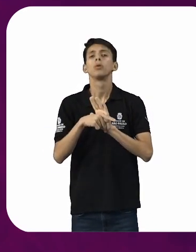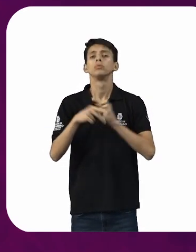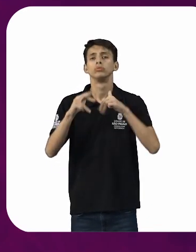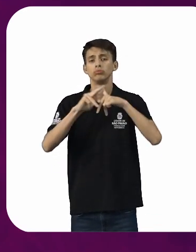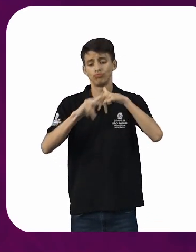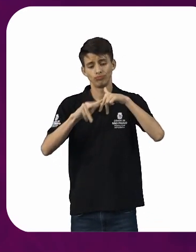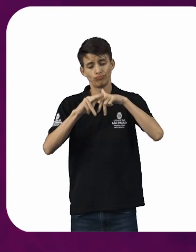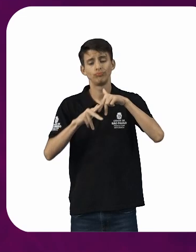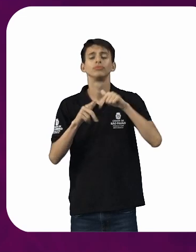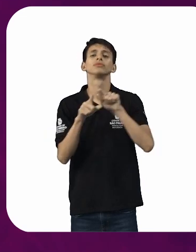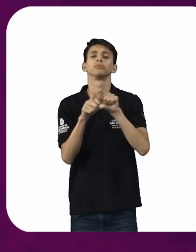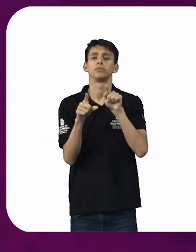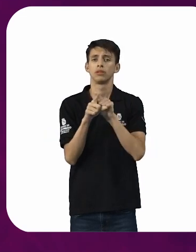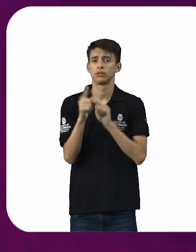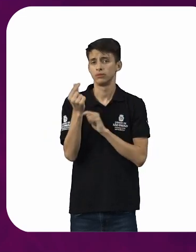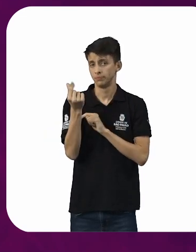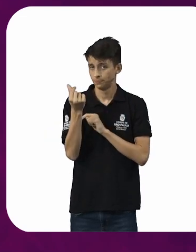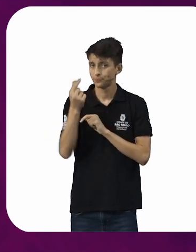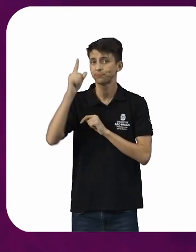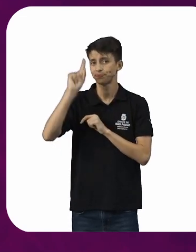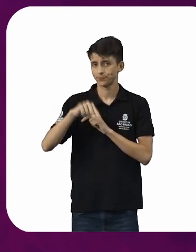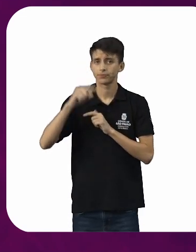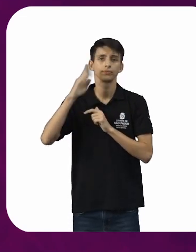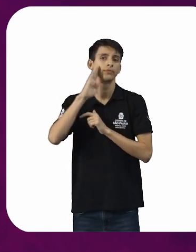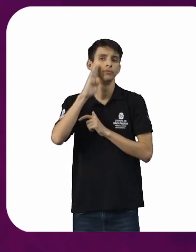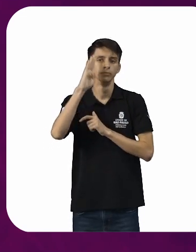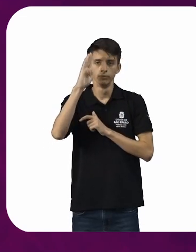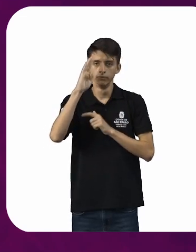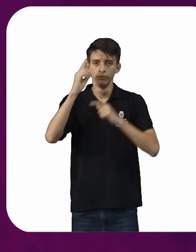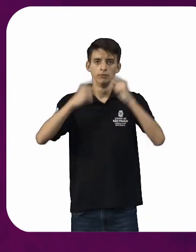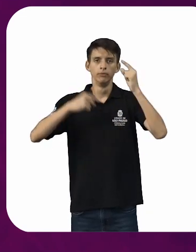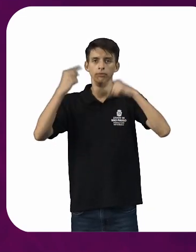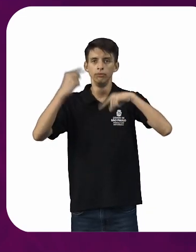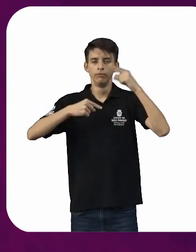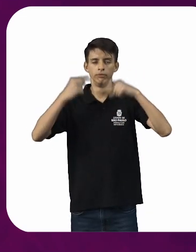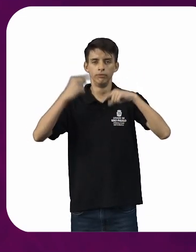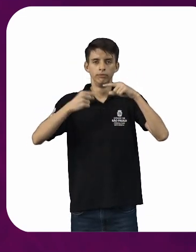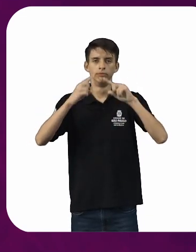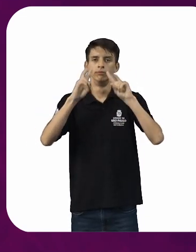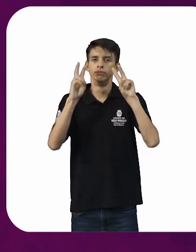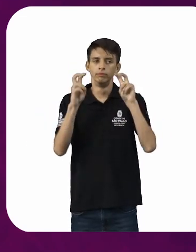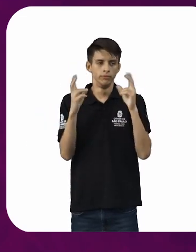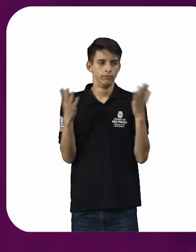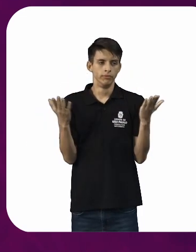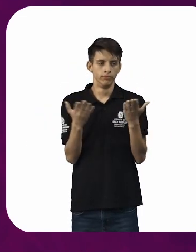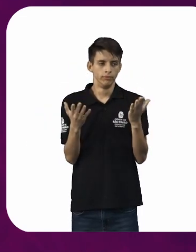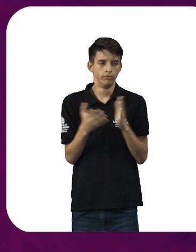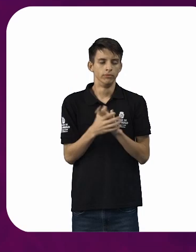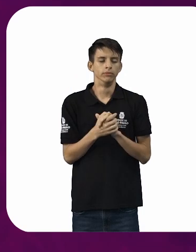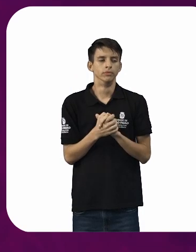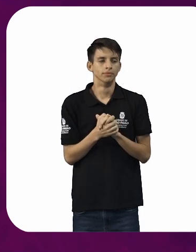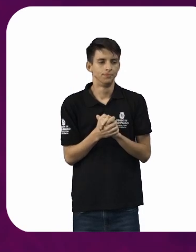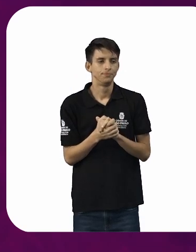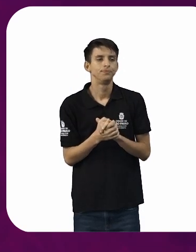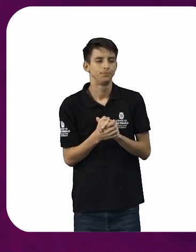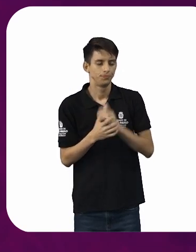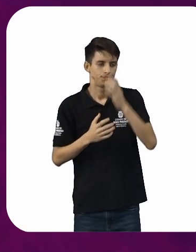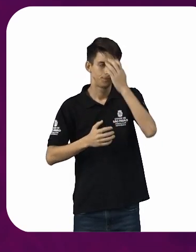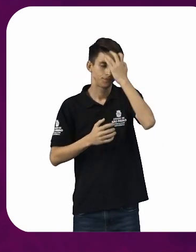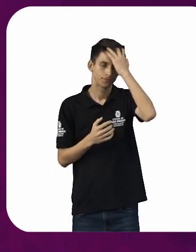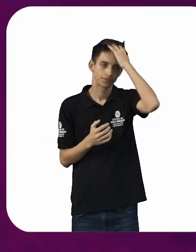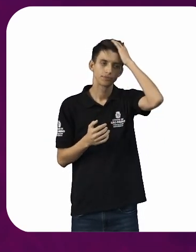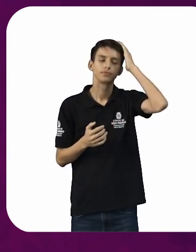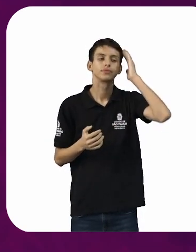acho que essenciais para esse debate de hoje, de todos os debates que a sociedade precisa fomentar. Falando em